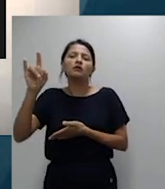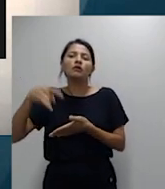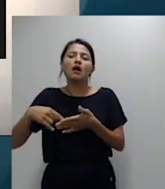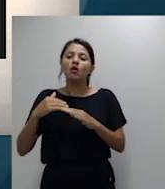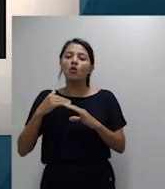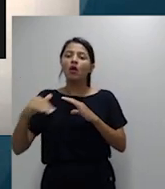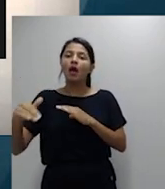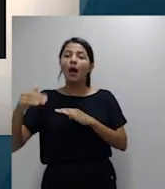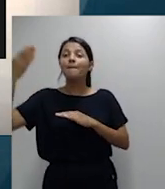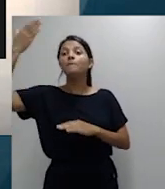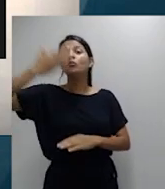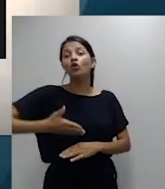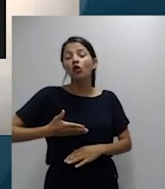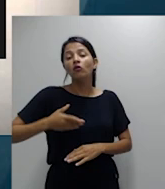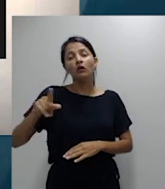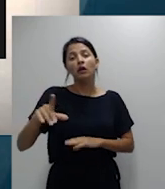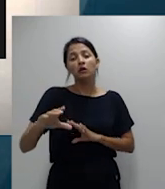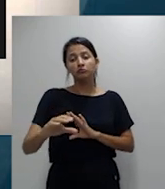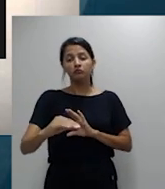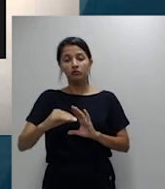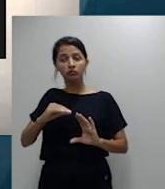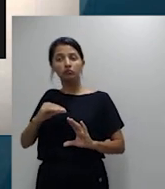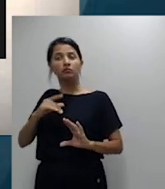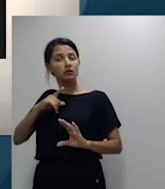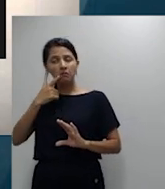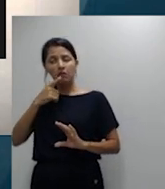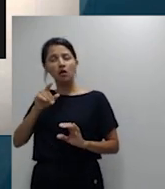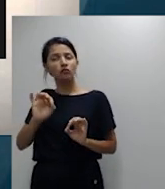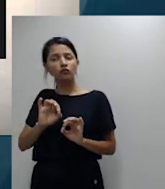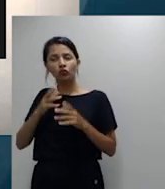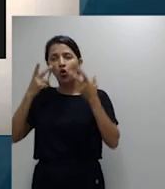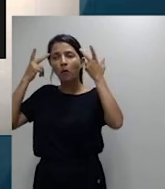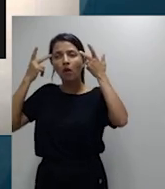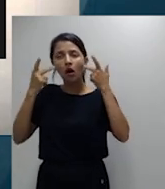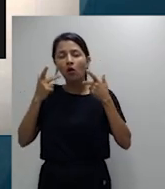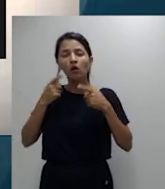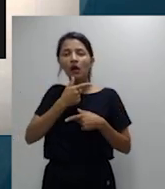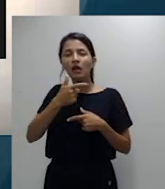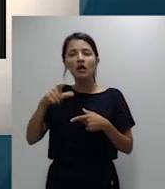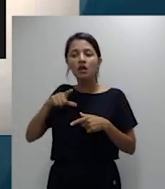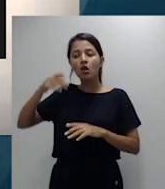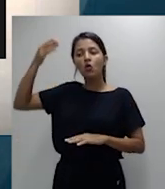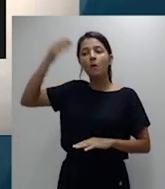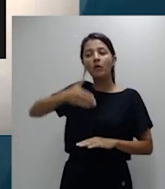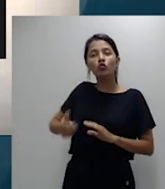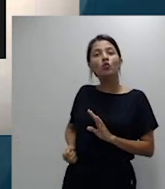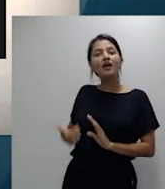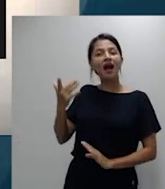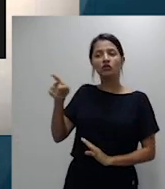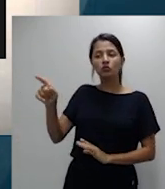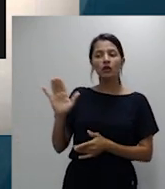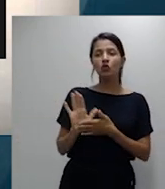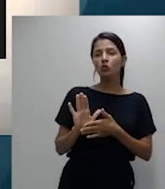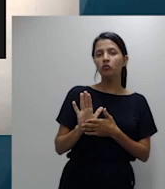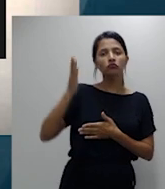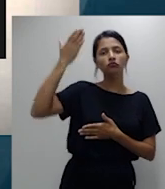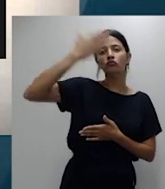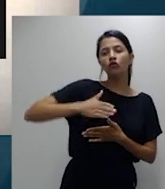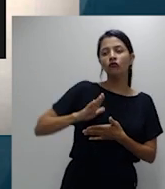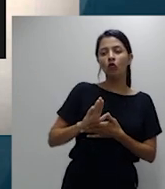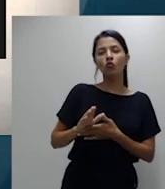receber o valor incontroverso é a E aí não houve a comprovação das despesas e o tribunal